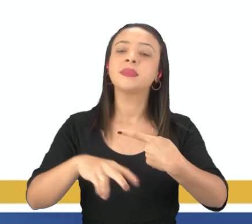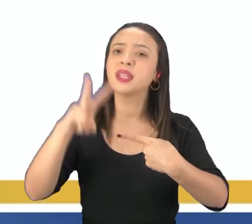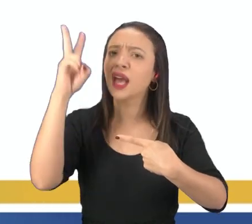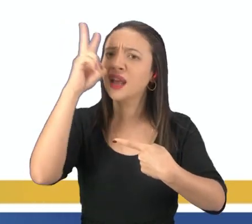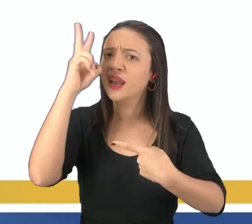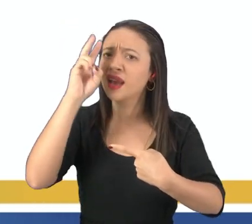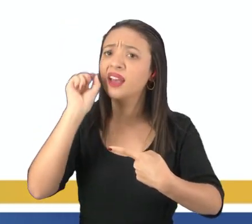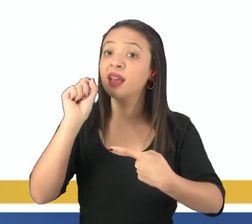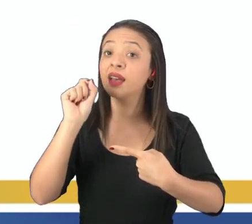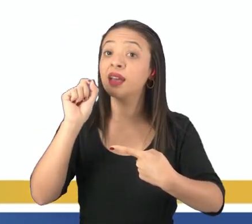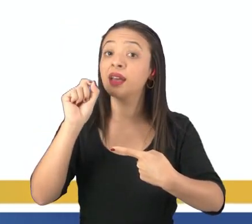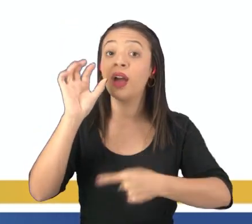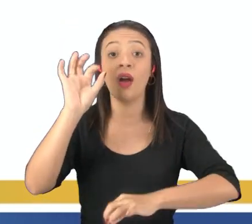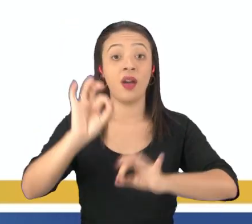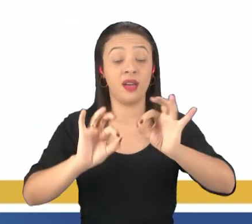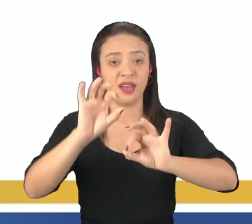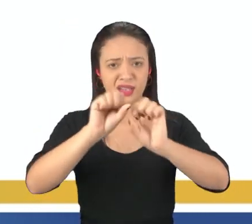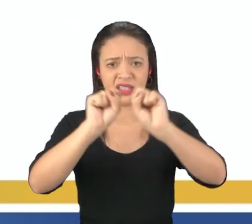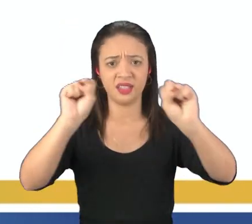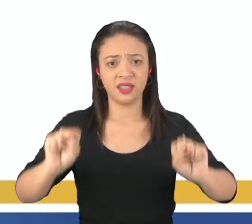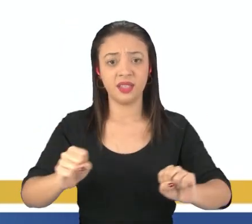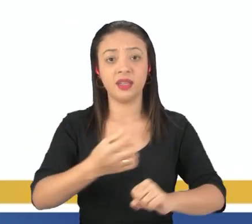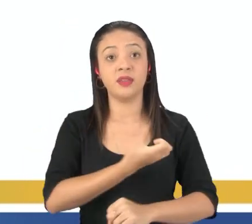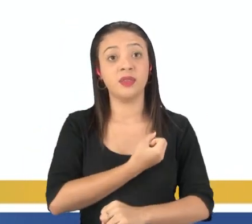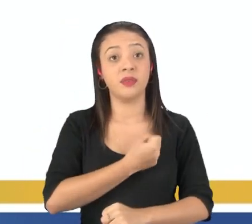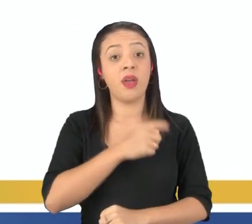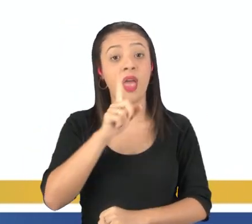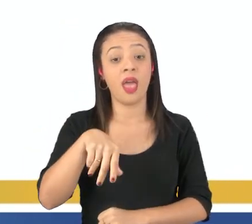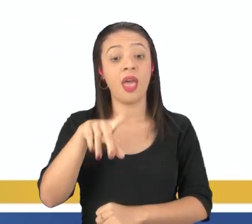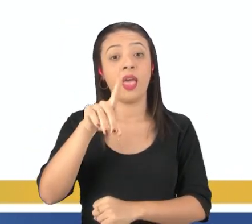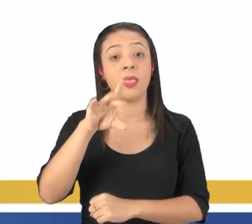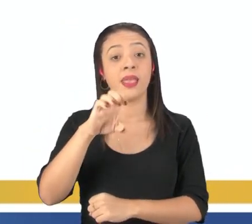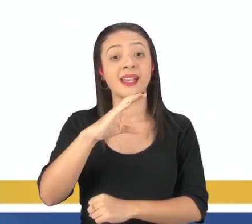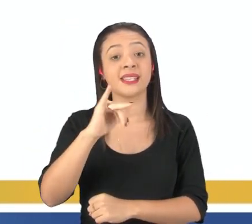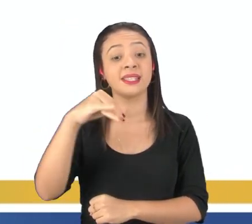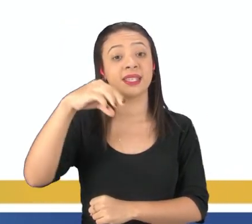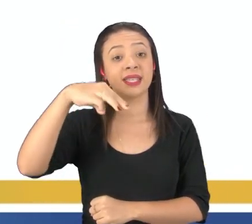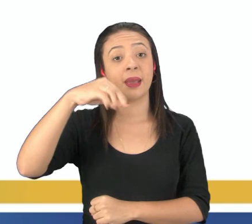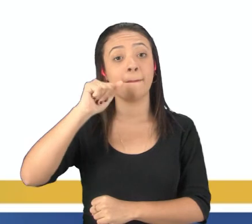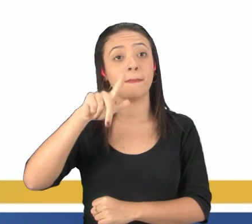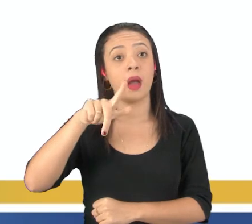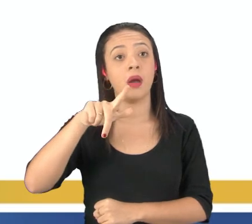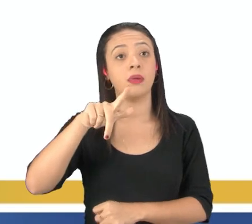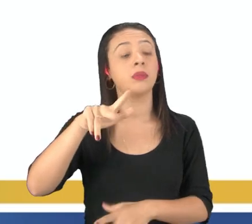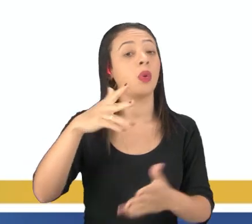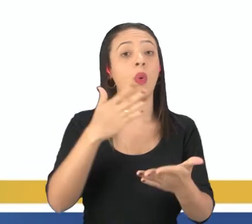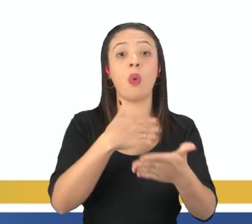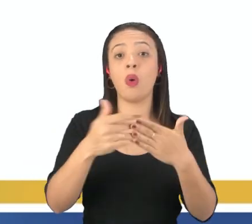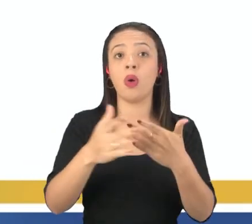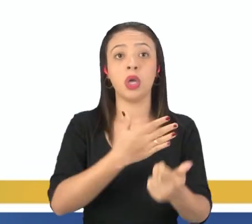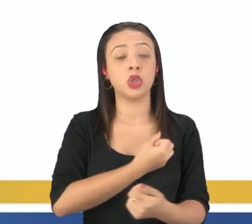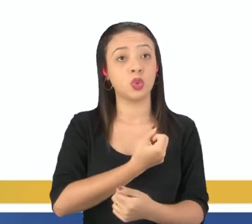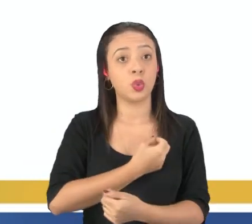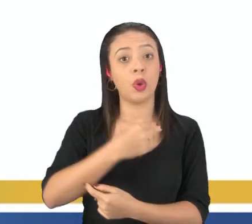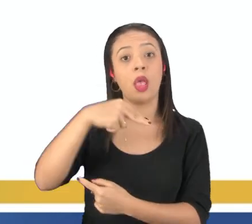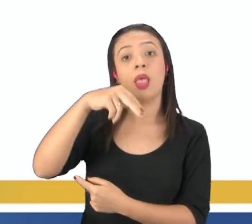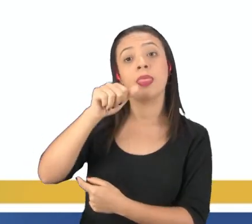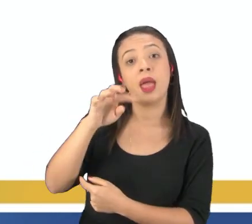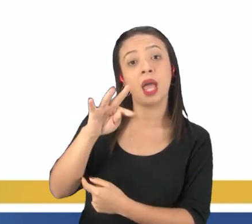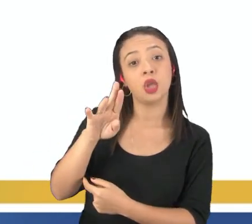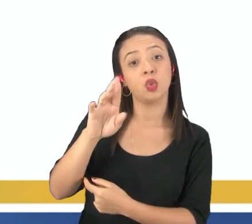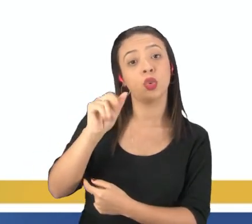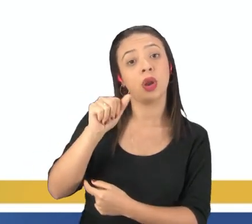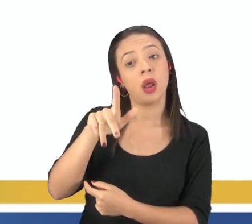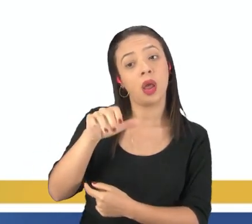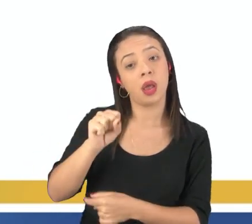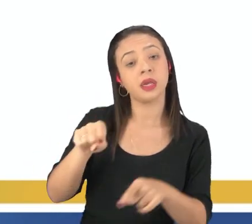né lembra que o nosso sistema de numeração ele é decimal e serve tanto para os números naturais quanto os números